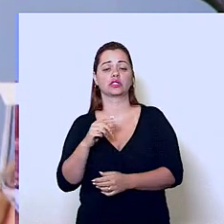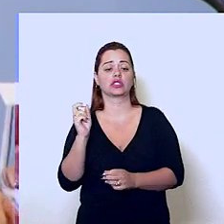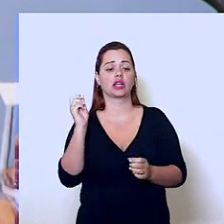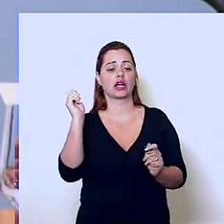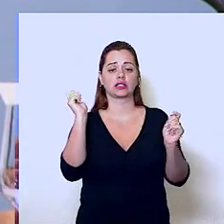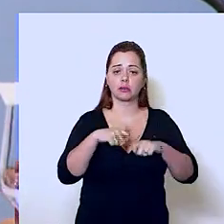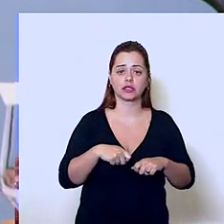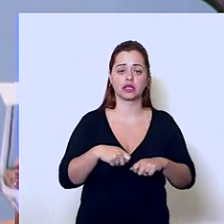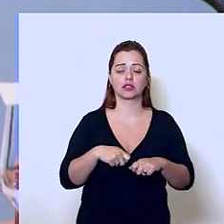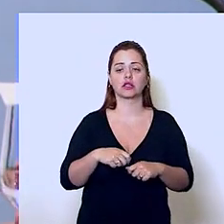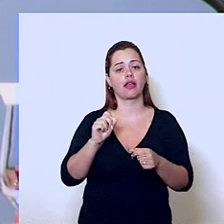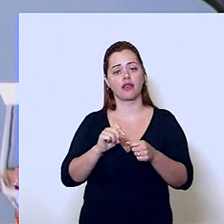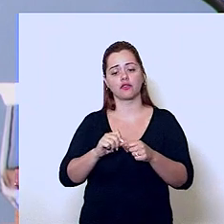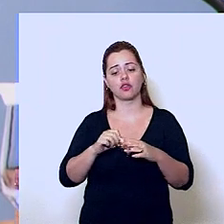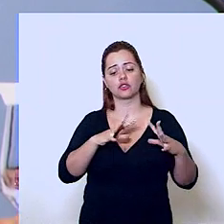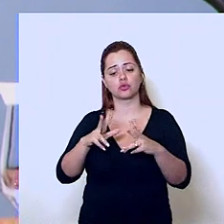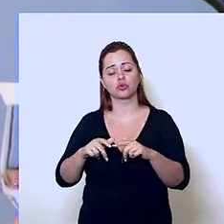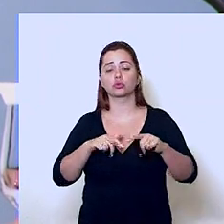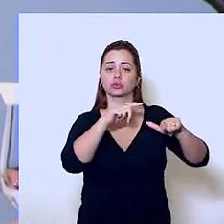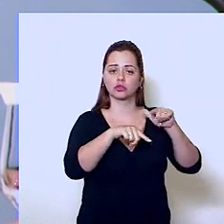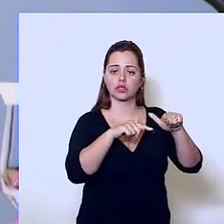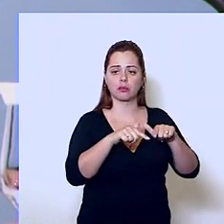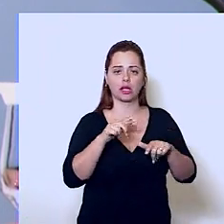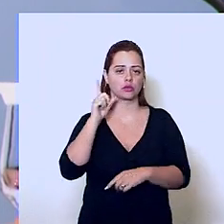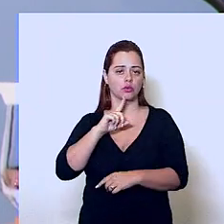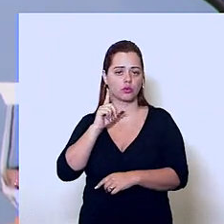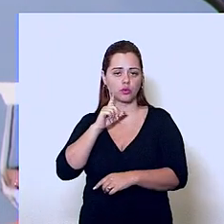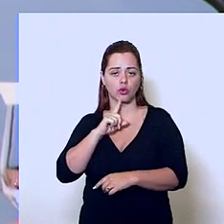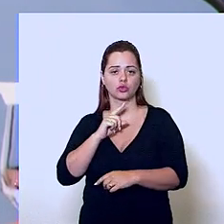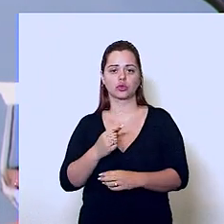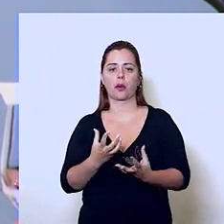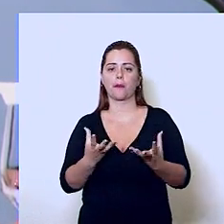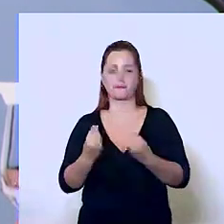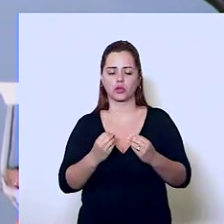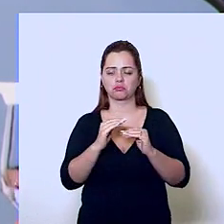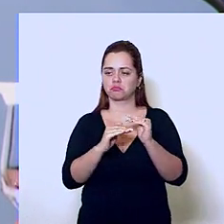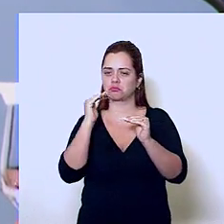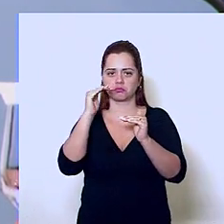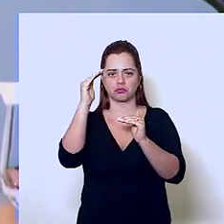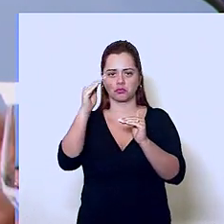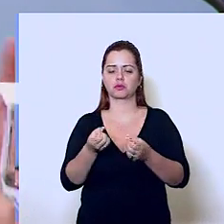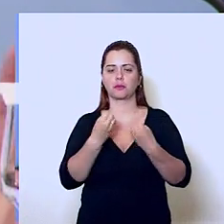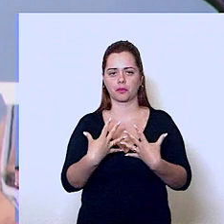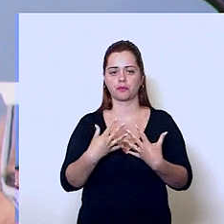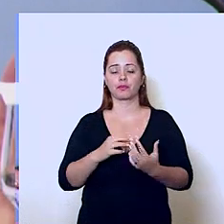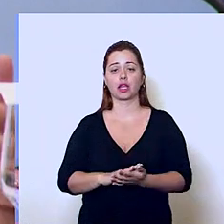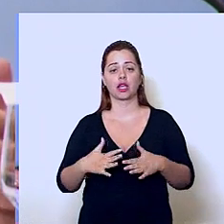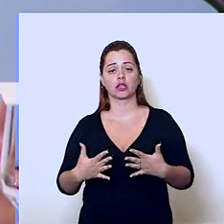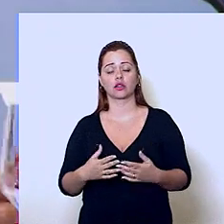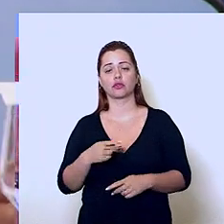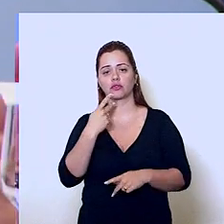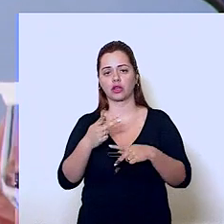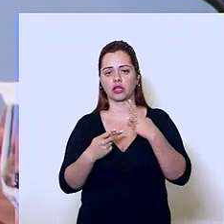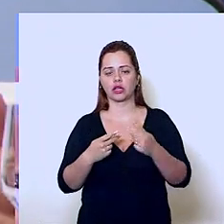com que a sua missão lá em Washington tenha sido altamente exitosa. Eu vou dar também só um exemplo.